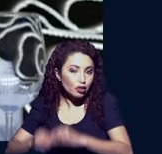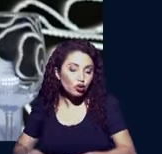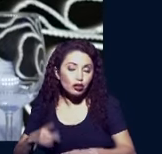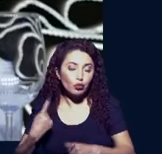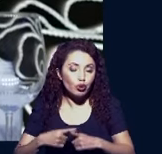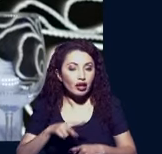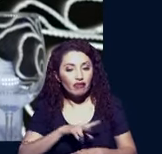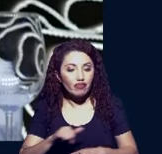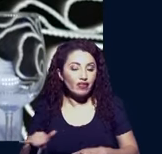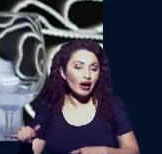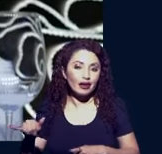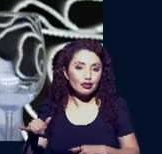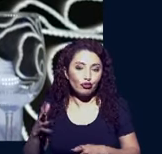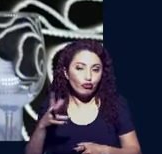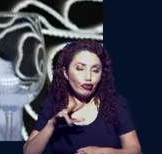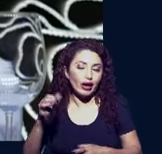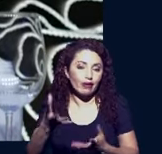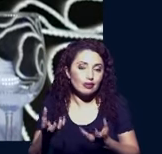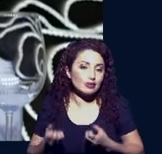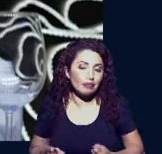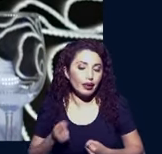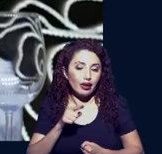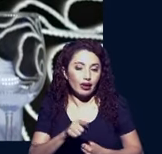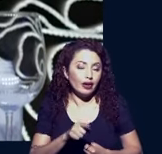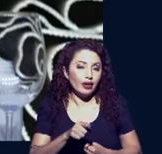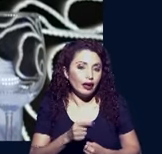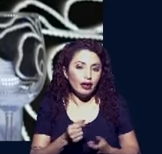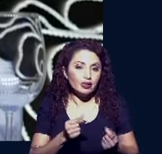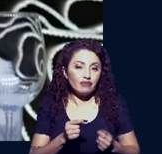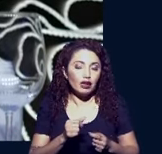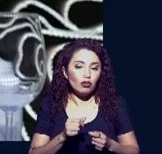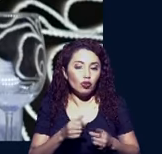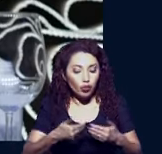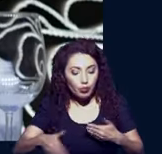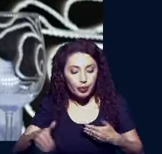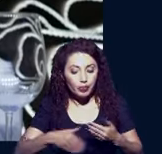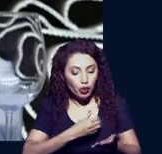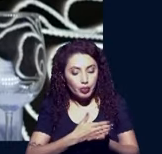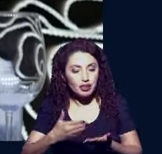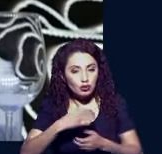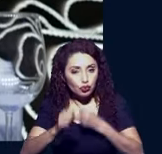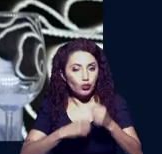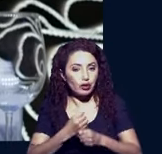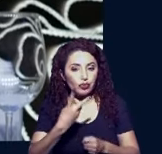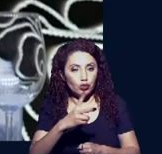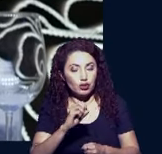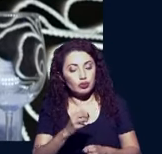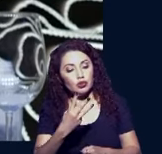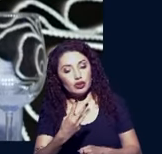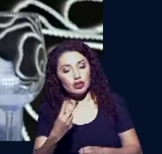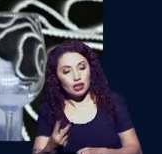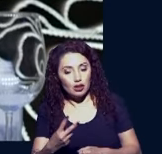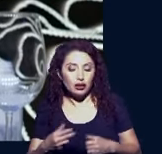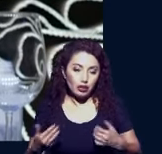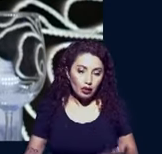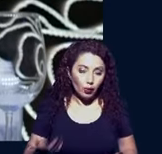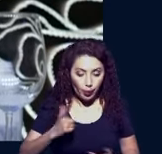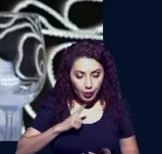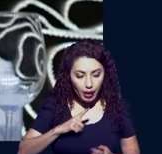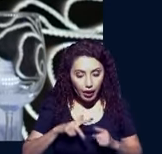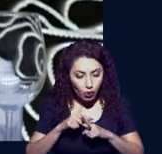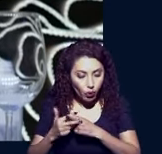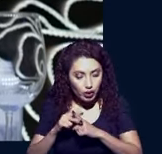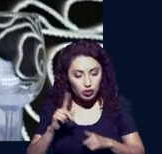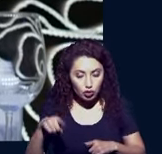média essa essa receita a partir de 2032 então tem temos correções né que a gente tá fazendo